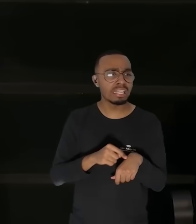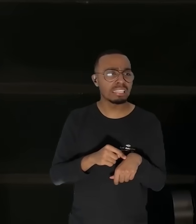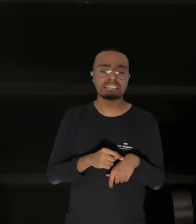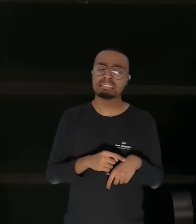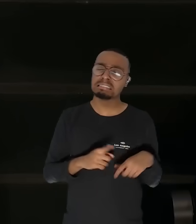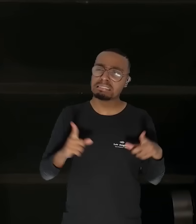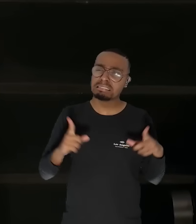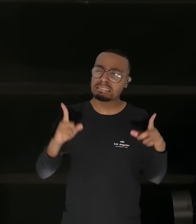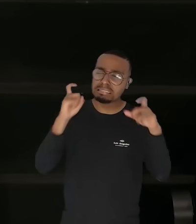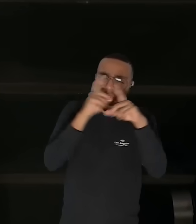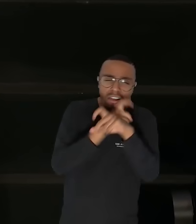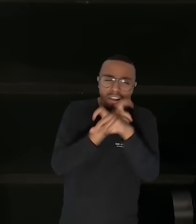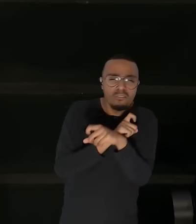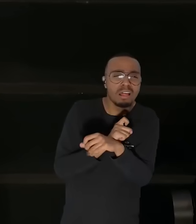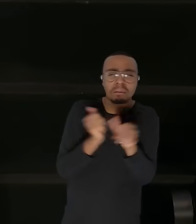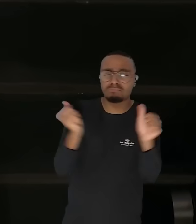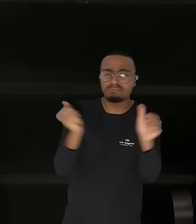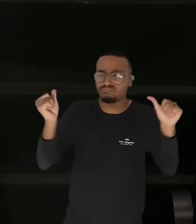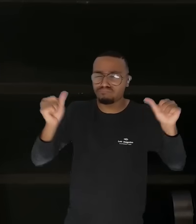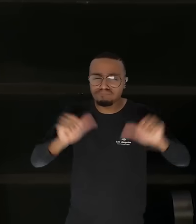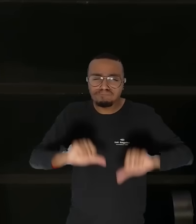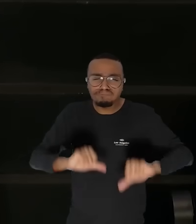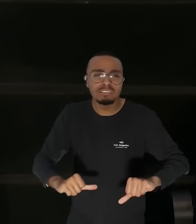Ignore os sentidos